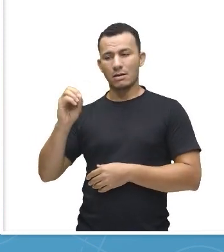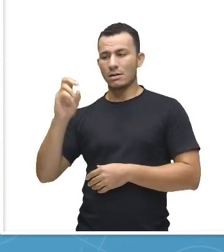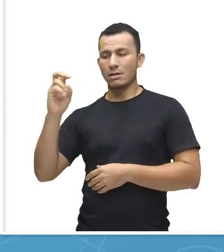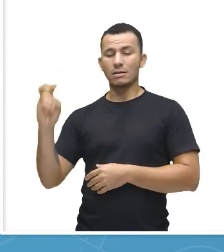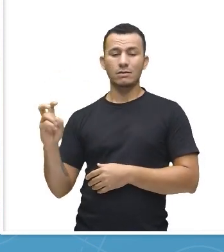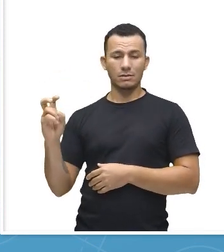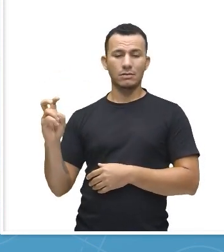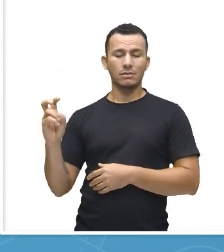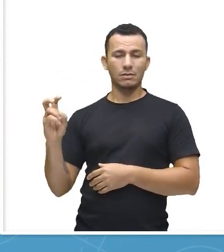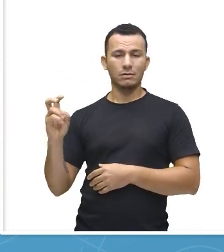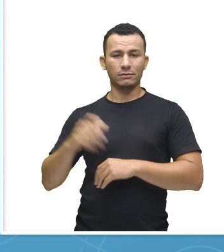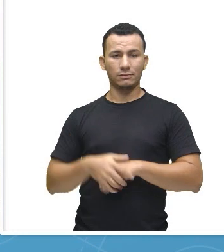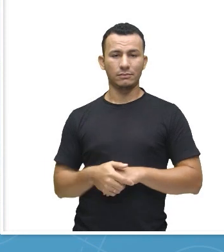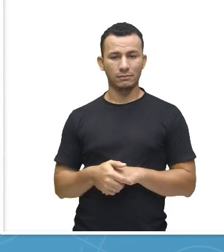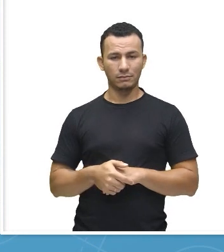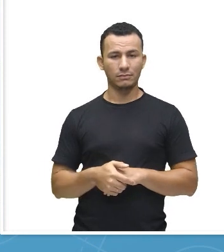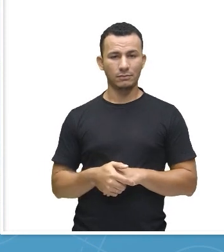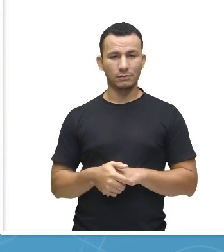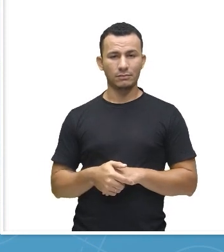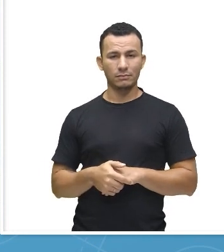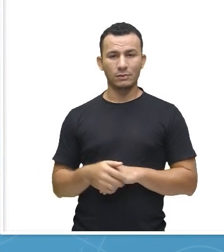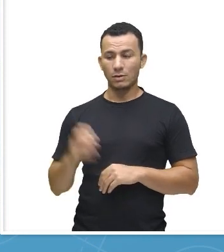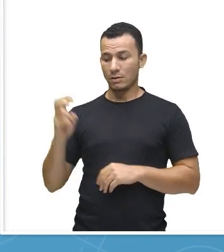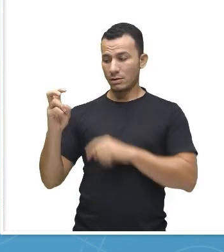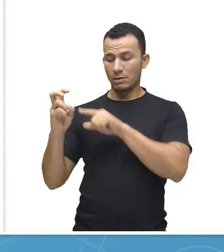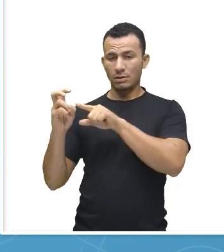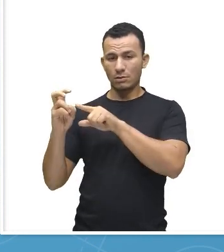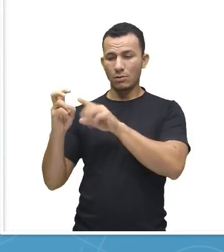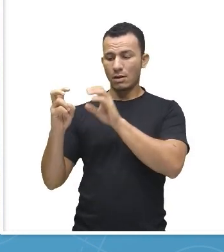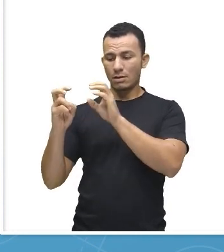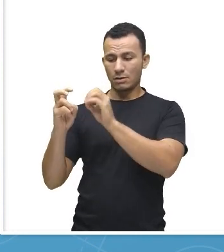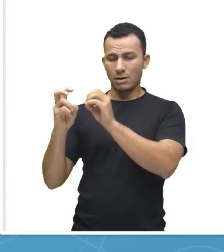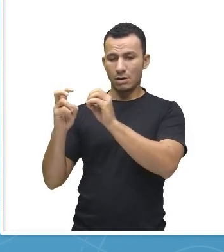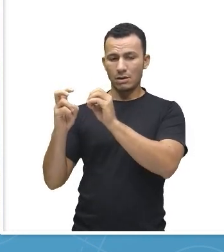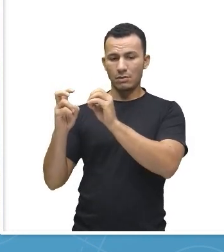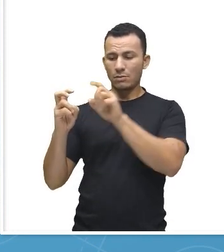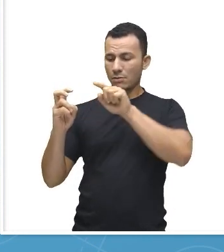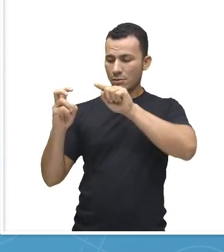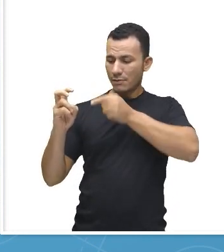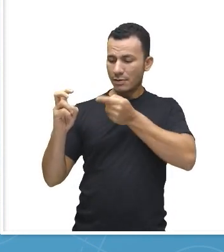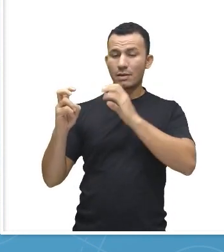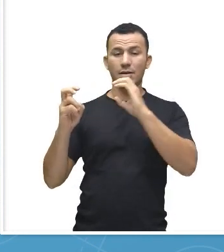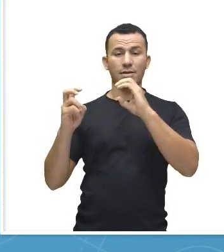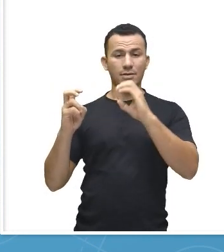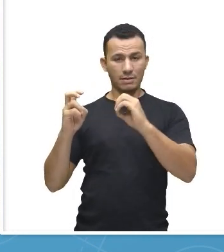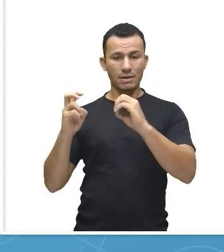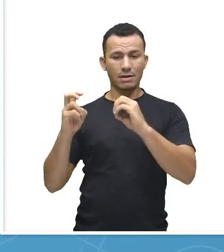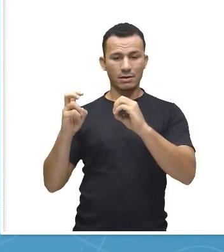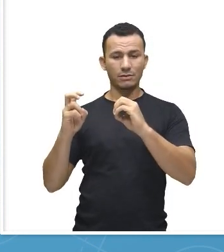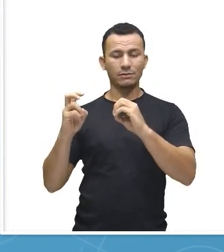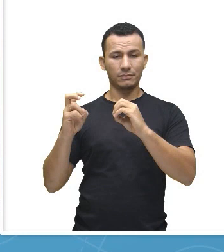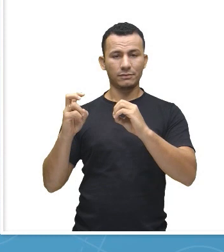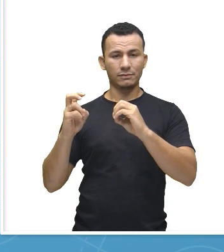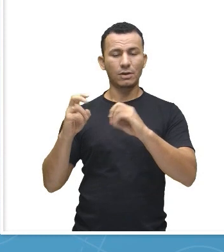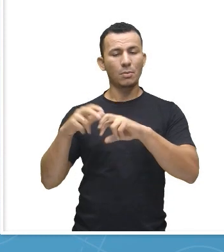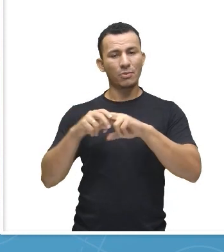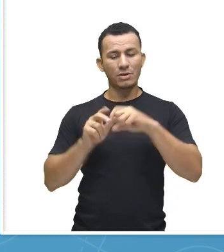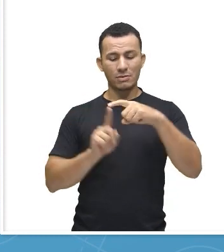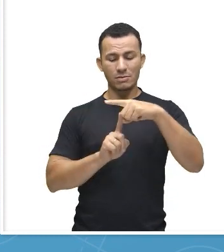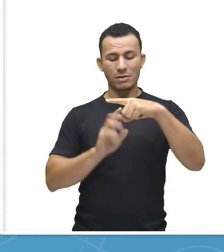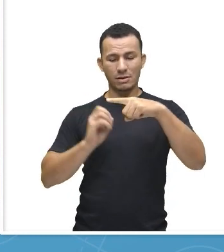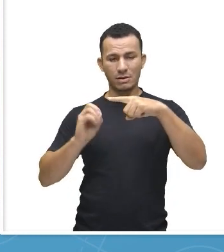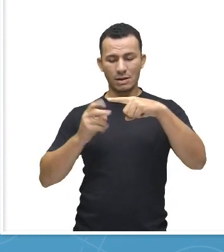centésimos, né? O 5 está lá na segunda casa depois da vírgula. E aí nós temos aqui, ó, também o que